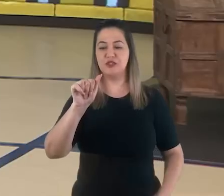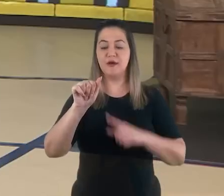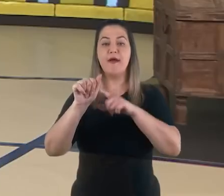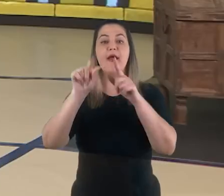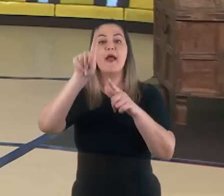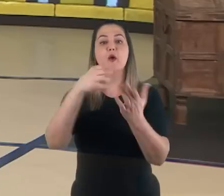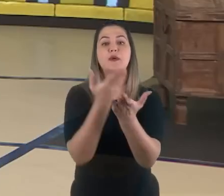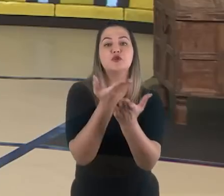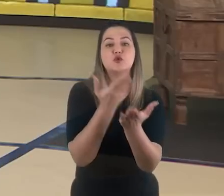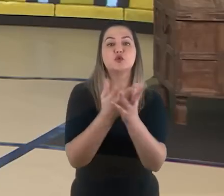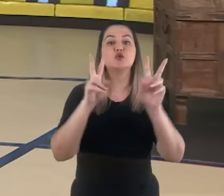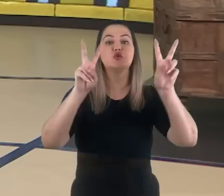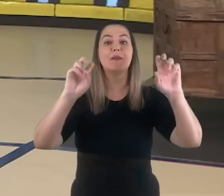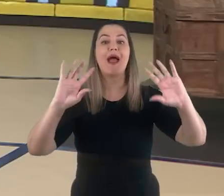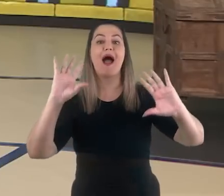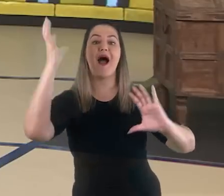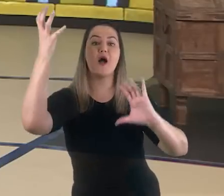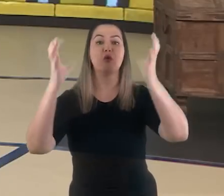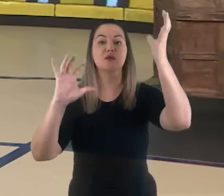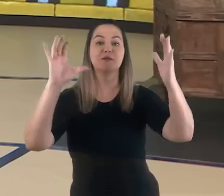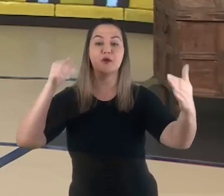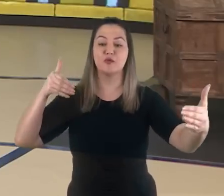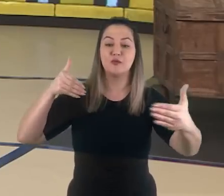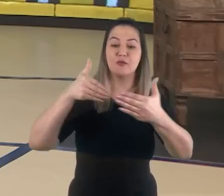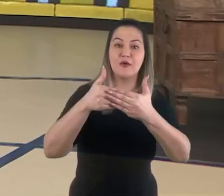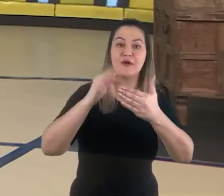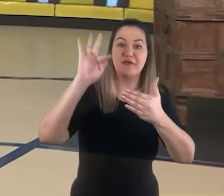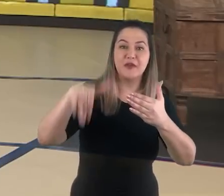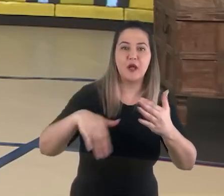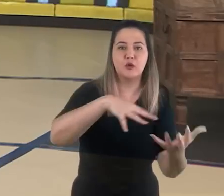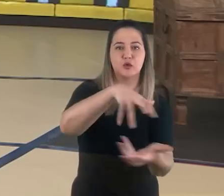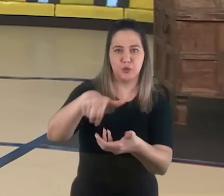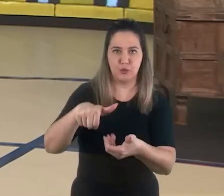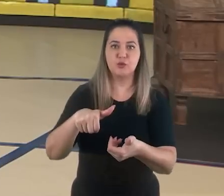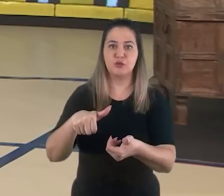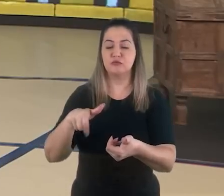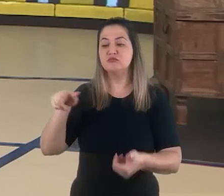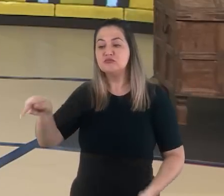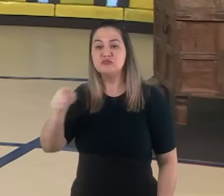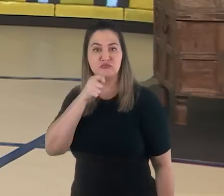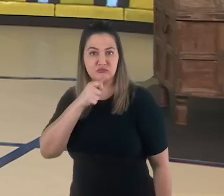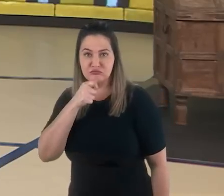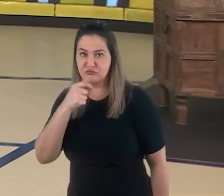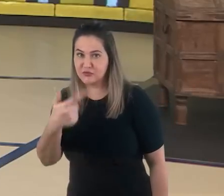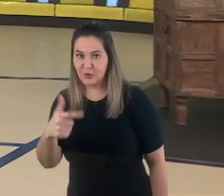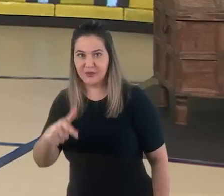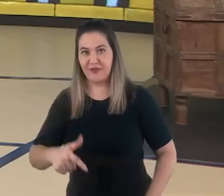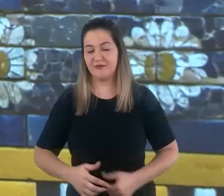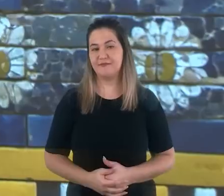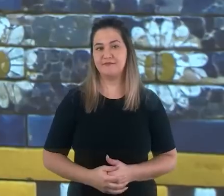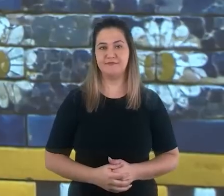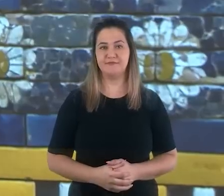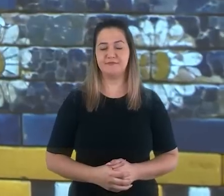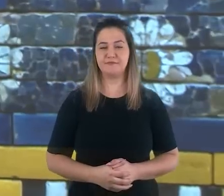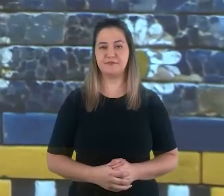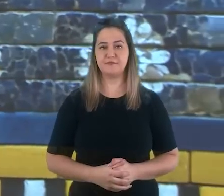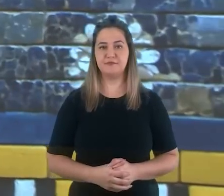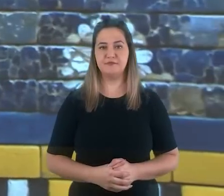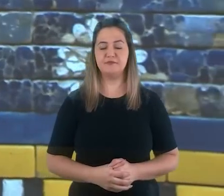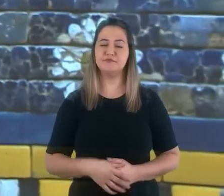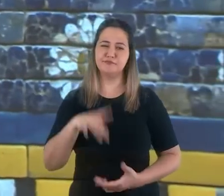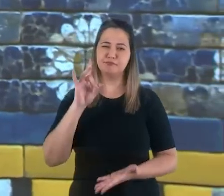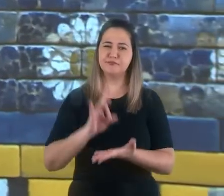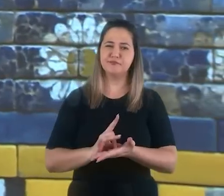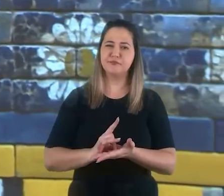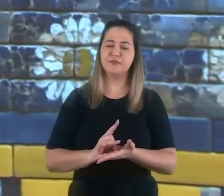outras palavras, o juízo final. Isto não existe nas profecias babilônicas. Aliás, na verdade,